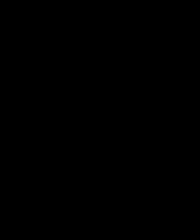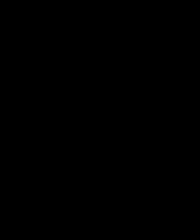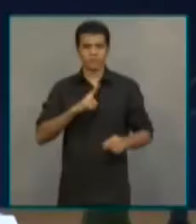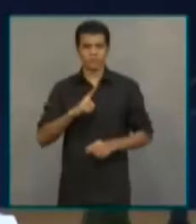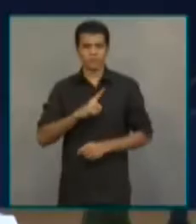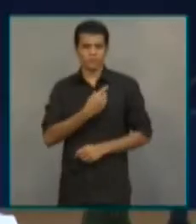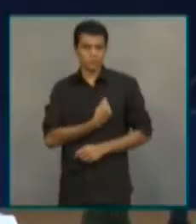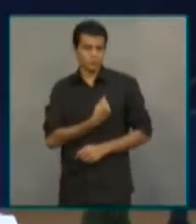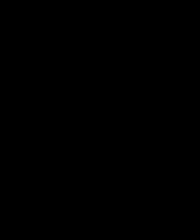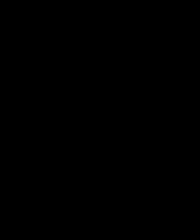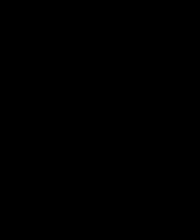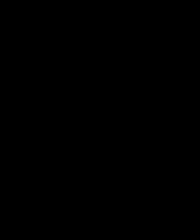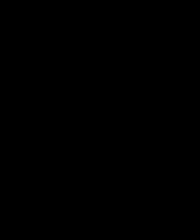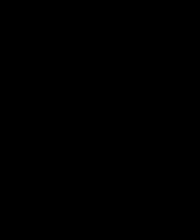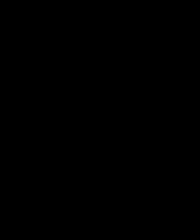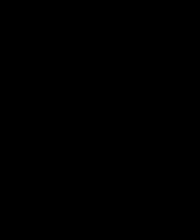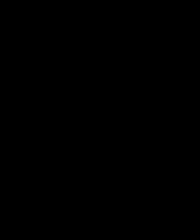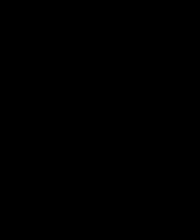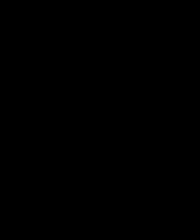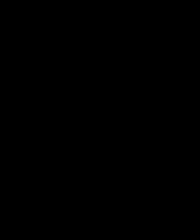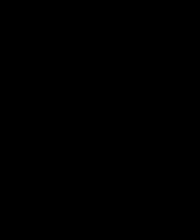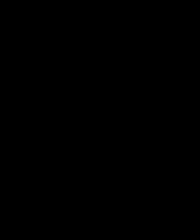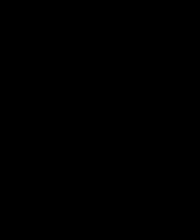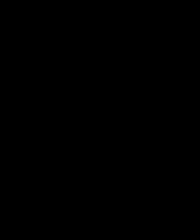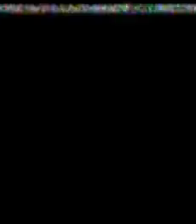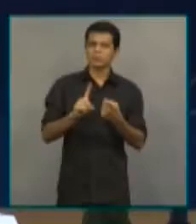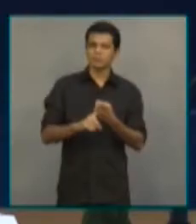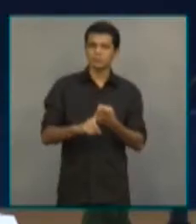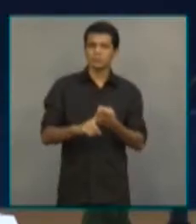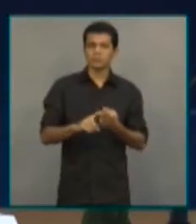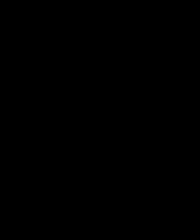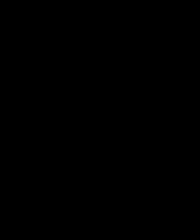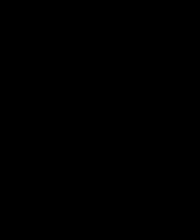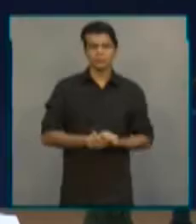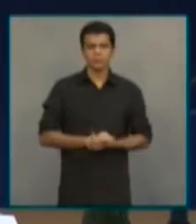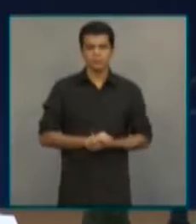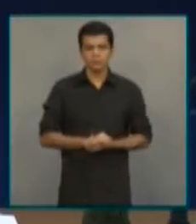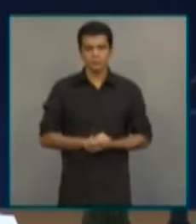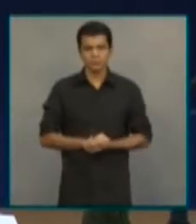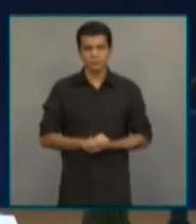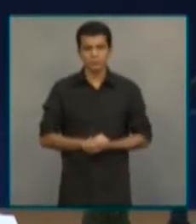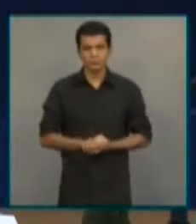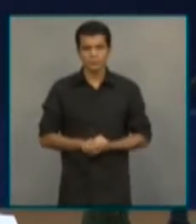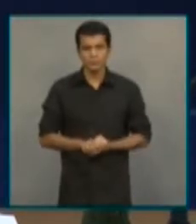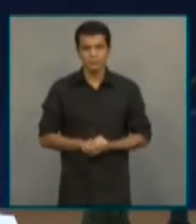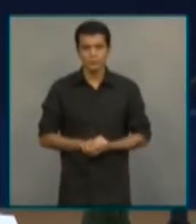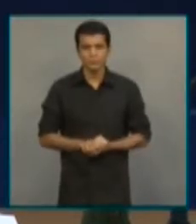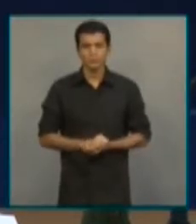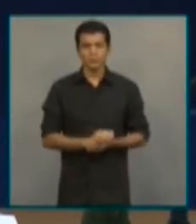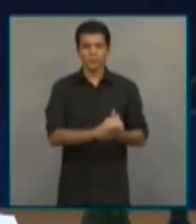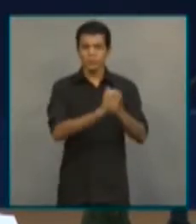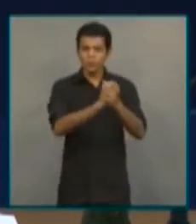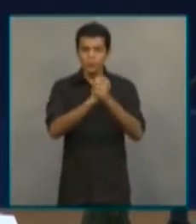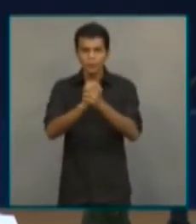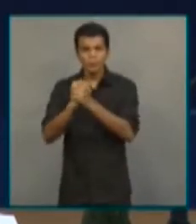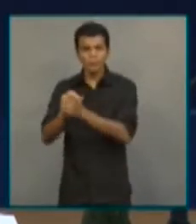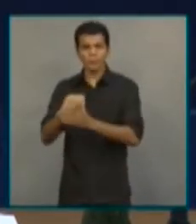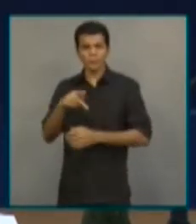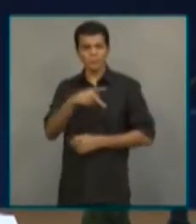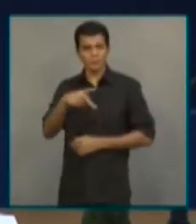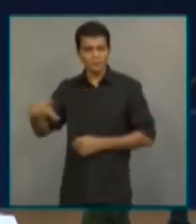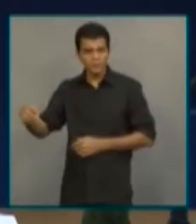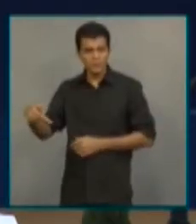senhores Cumprimento o presidente da Ordem dos Advogados do